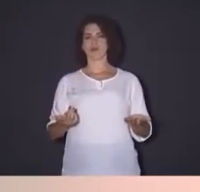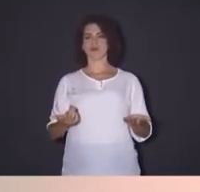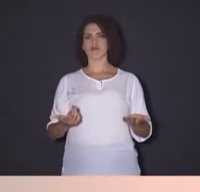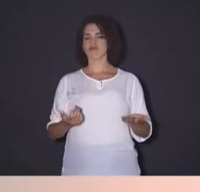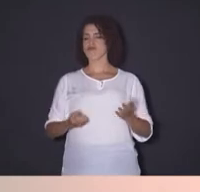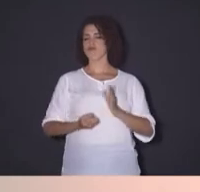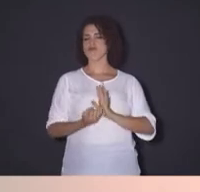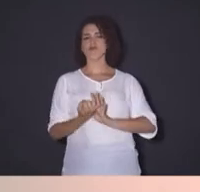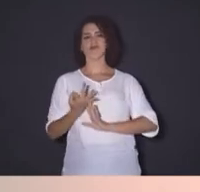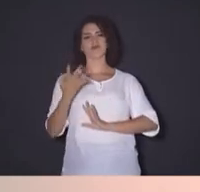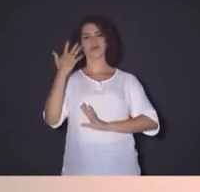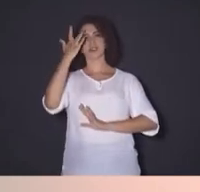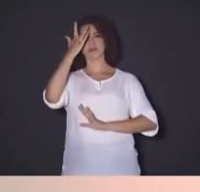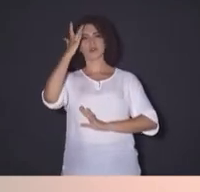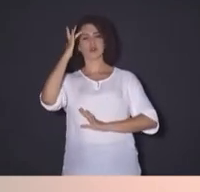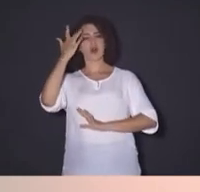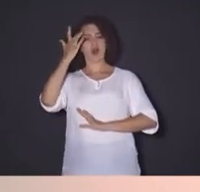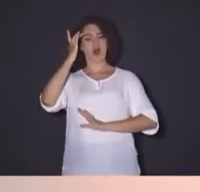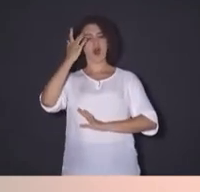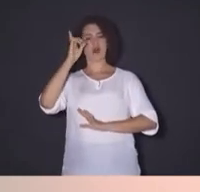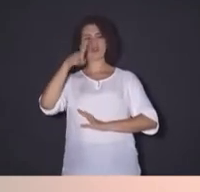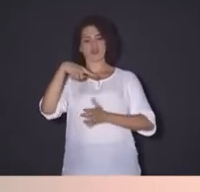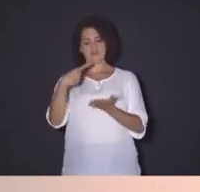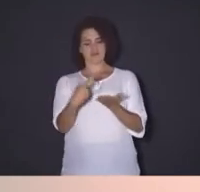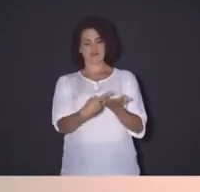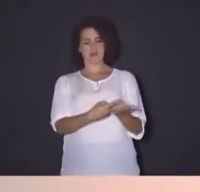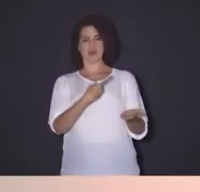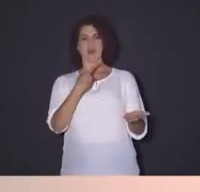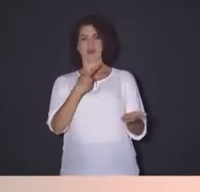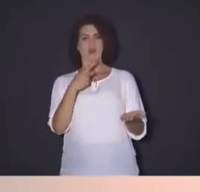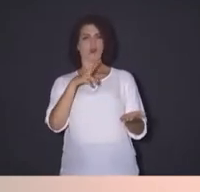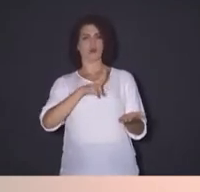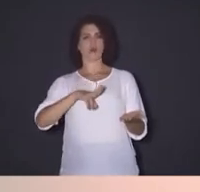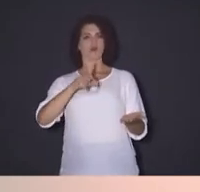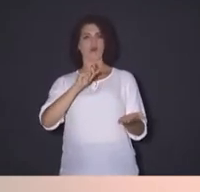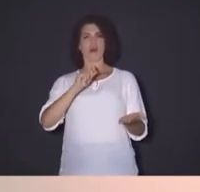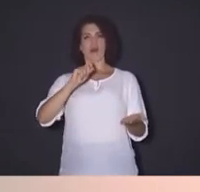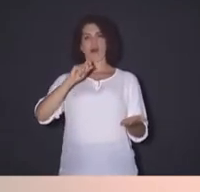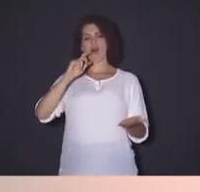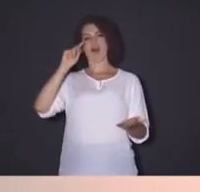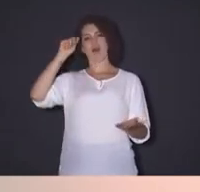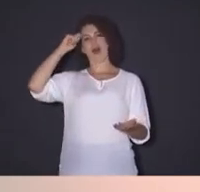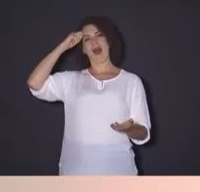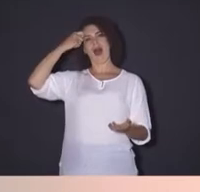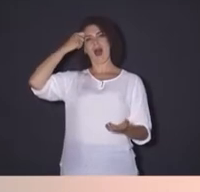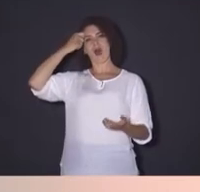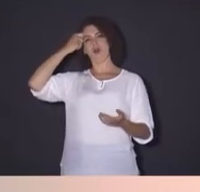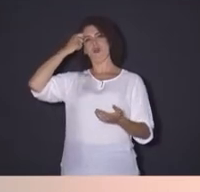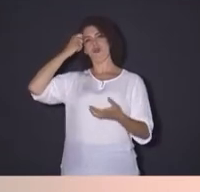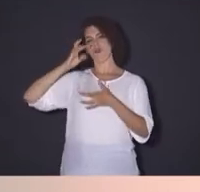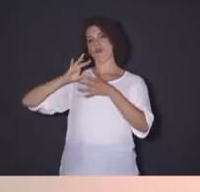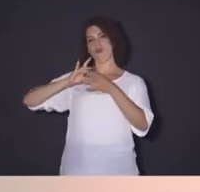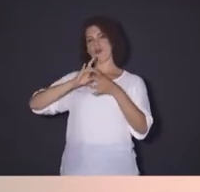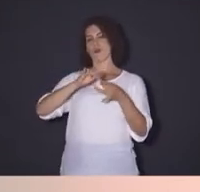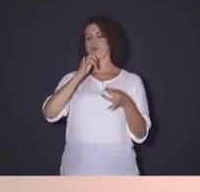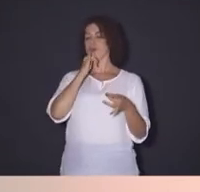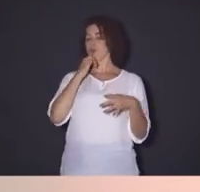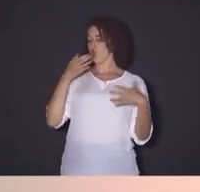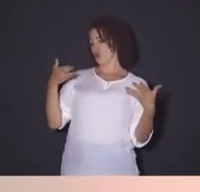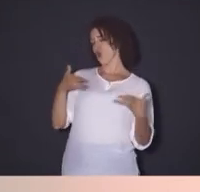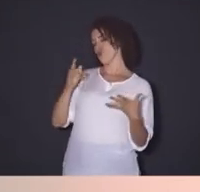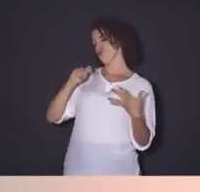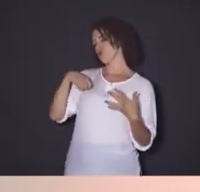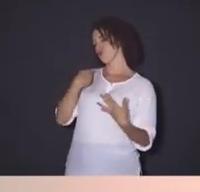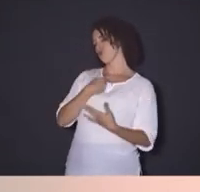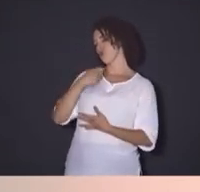Muitas pessoas que se consideram brancas usam da afroconveniência, né? Dizem que vou ser negro hoje só para